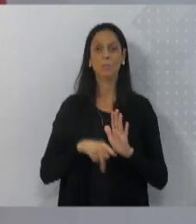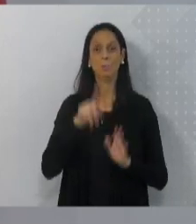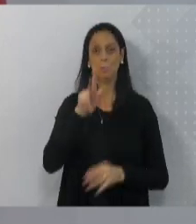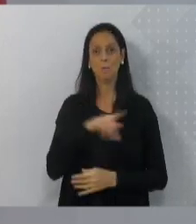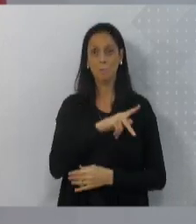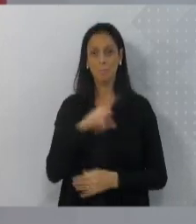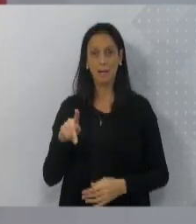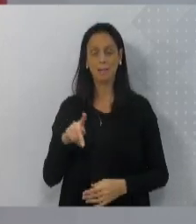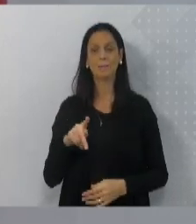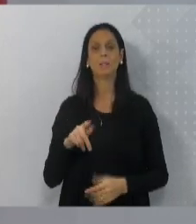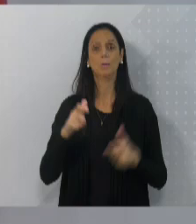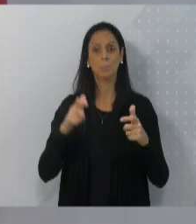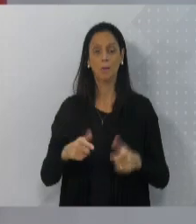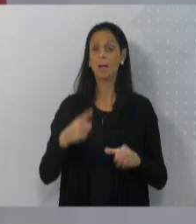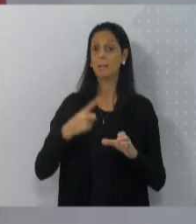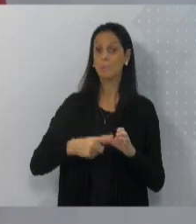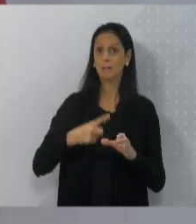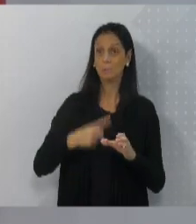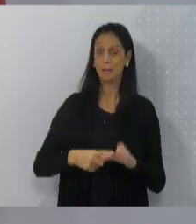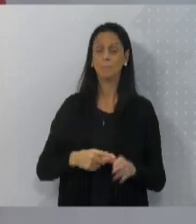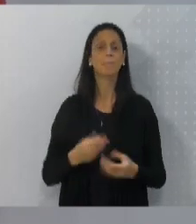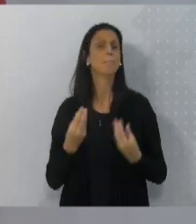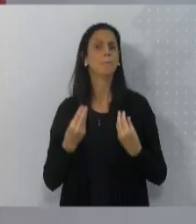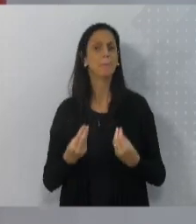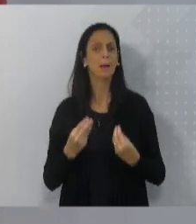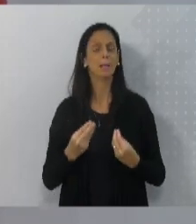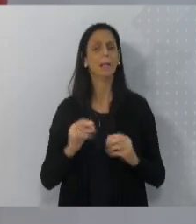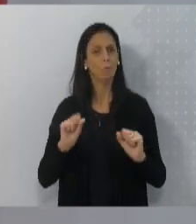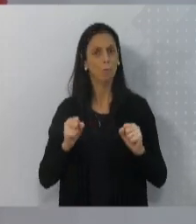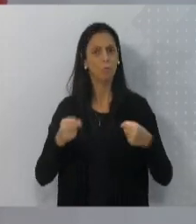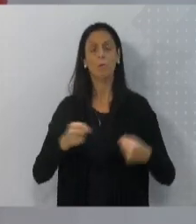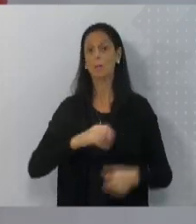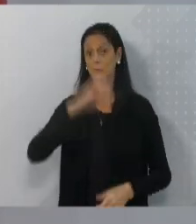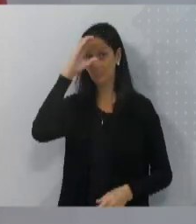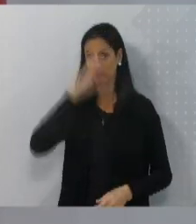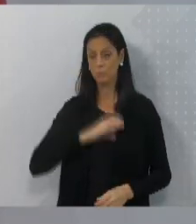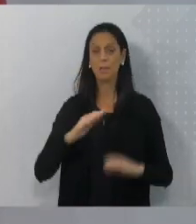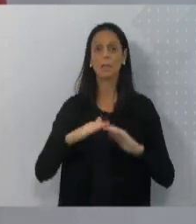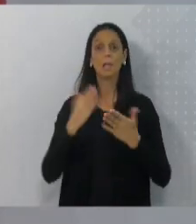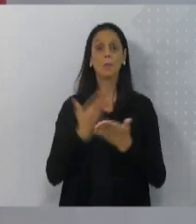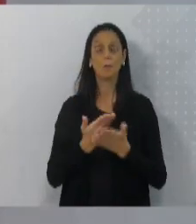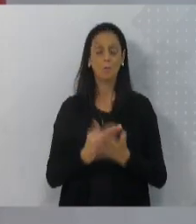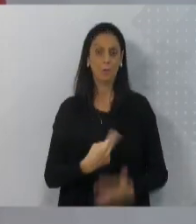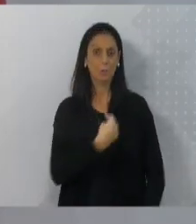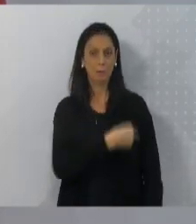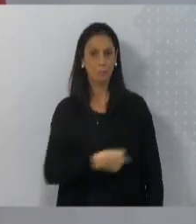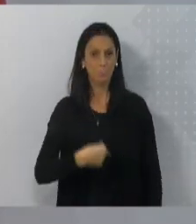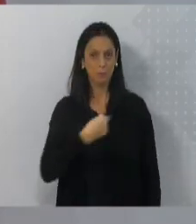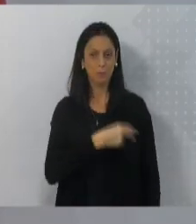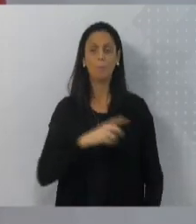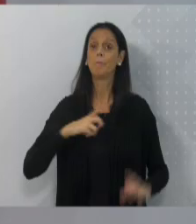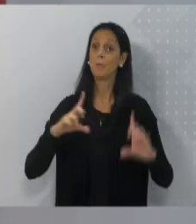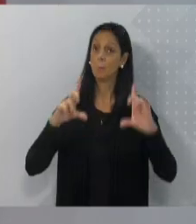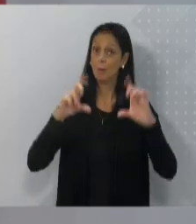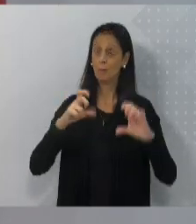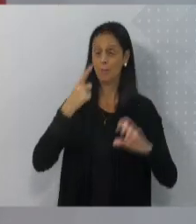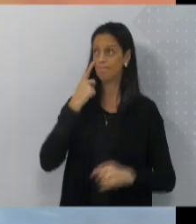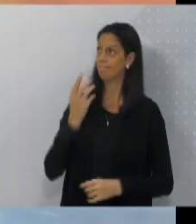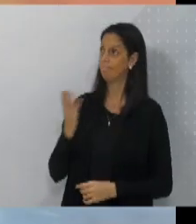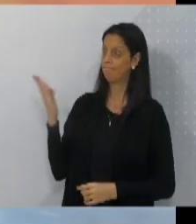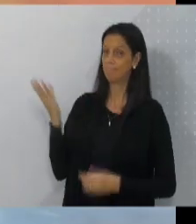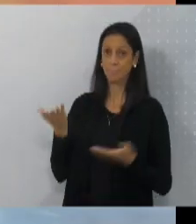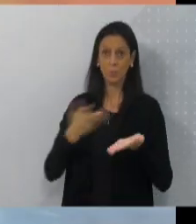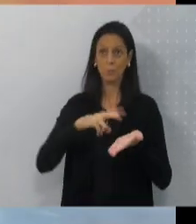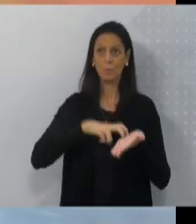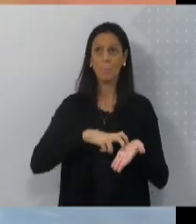uma iniciativa para fortalecimento da cidadania lá no Colégio Pedro II. Ali nós temos uma foto. Hoje de